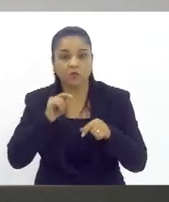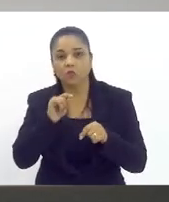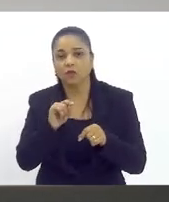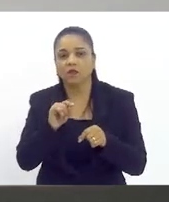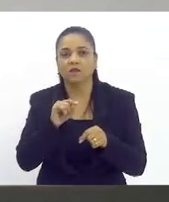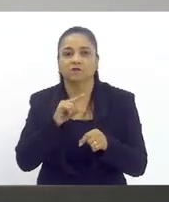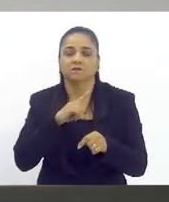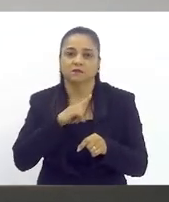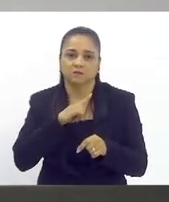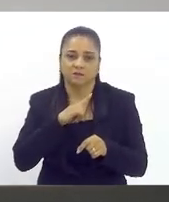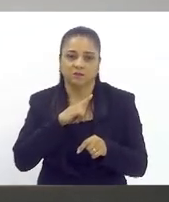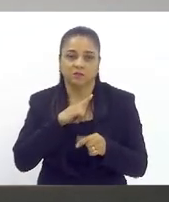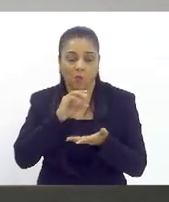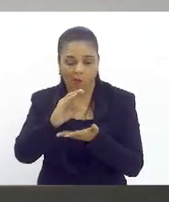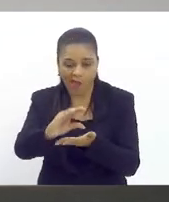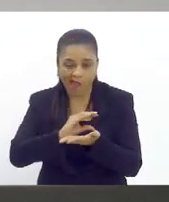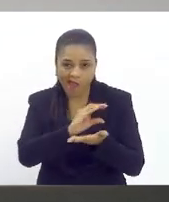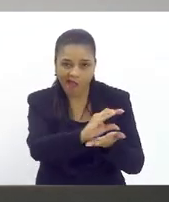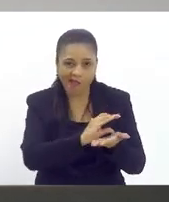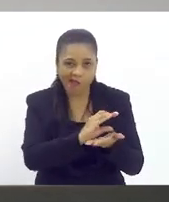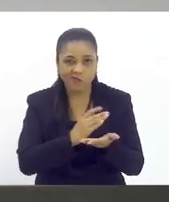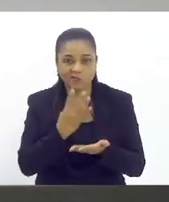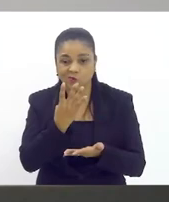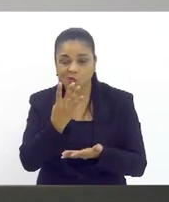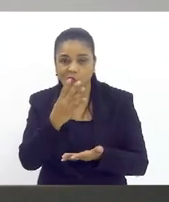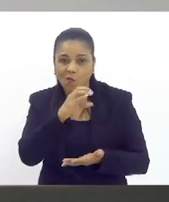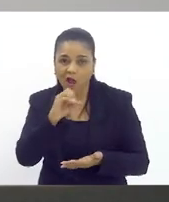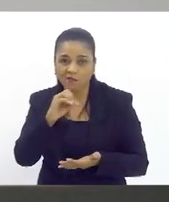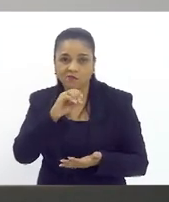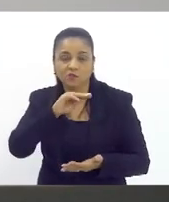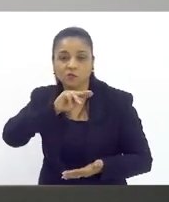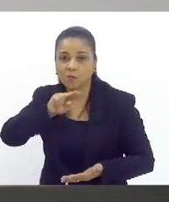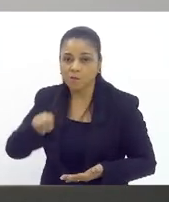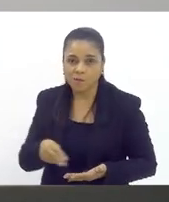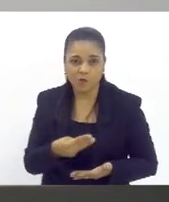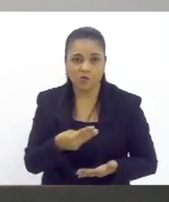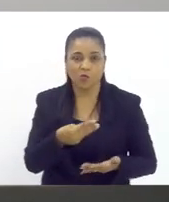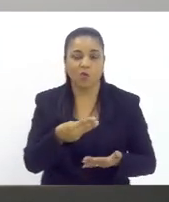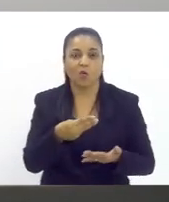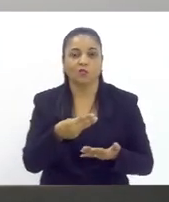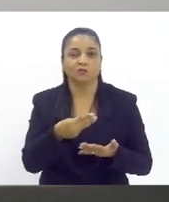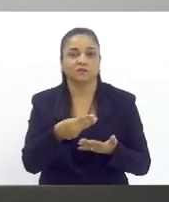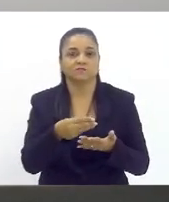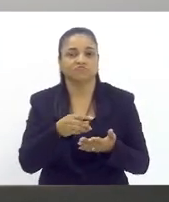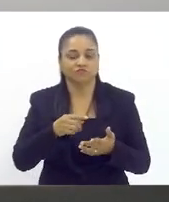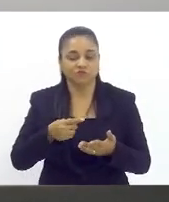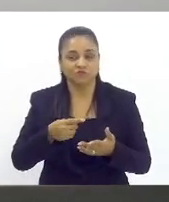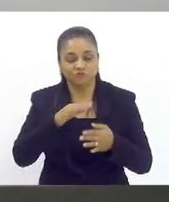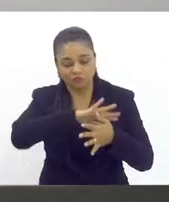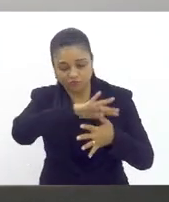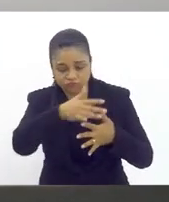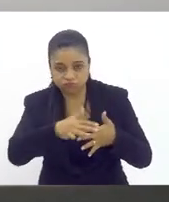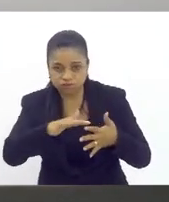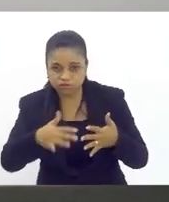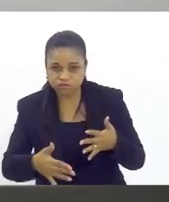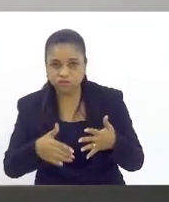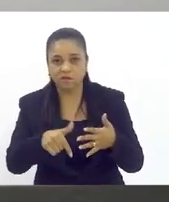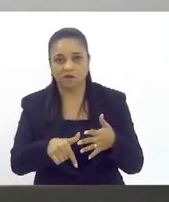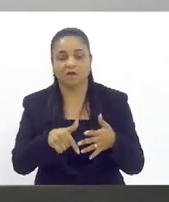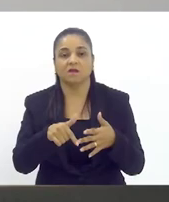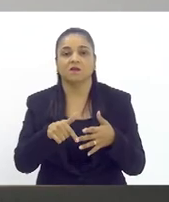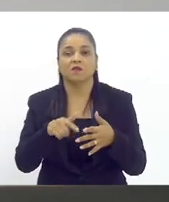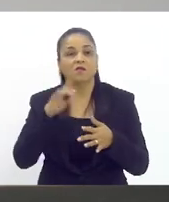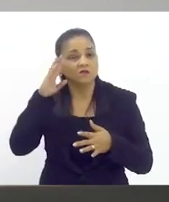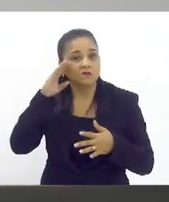de ter é um recurso de mais de 400 milhões na carteira da Restauração no fundo da Mata Atlântica e que o nosso